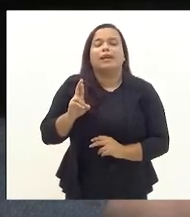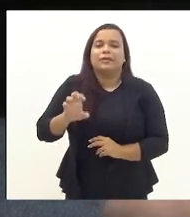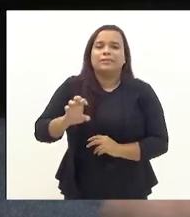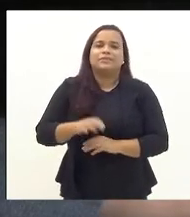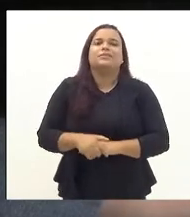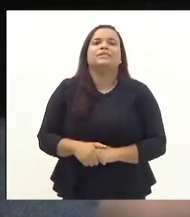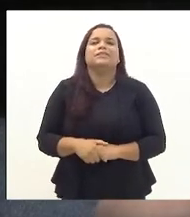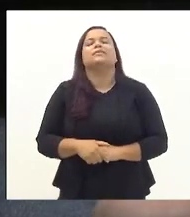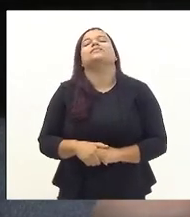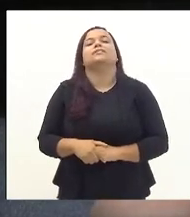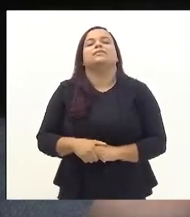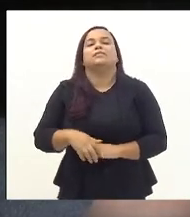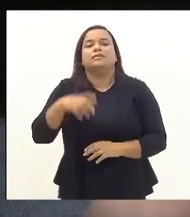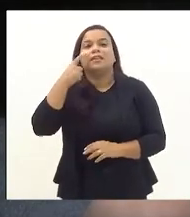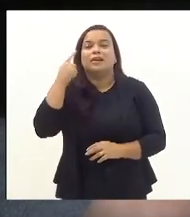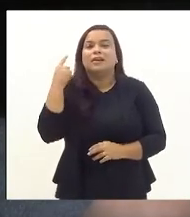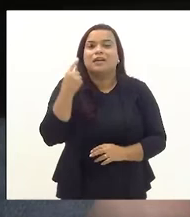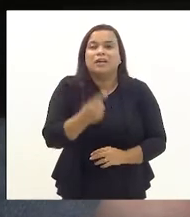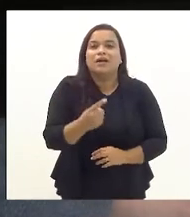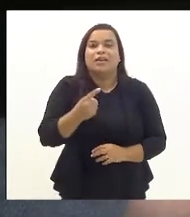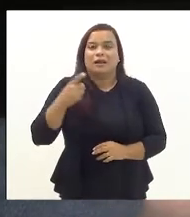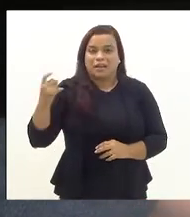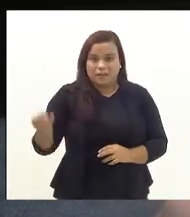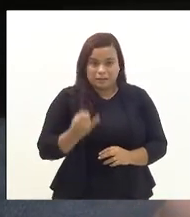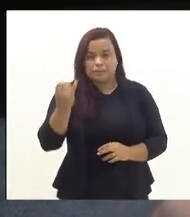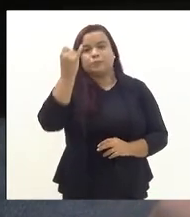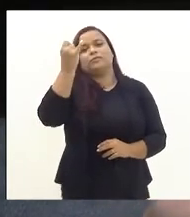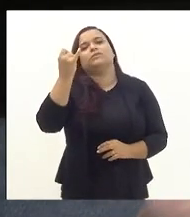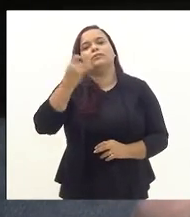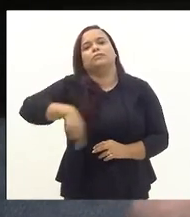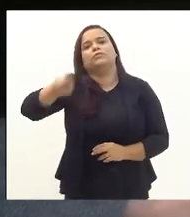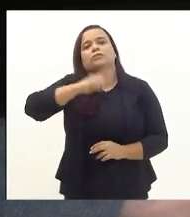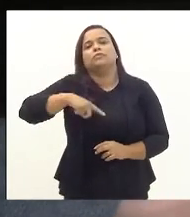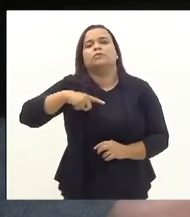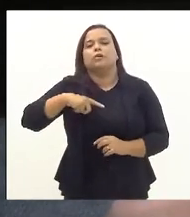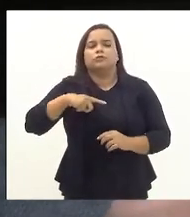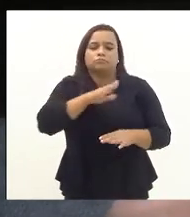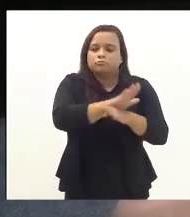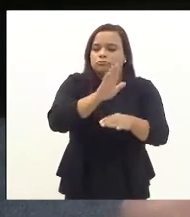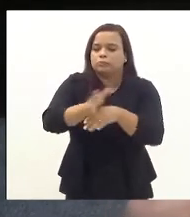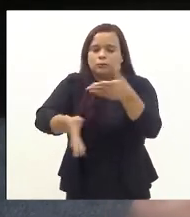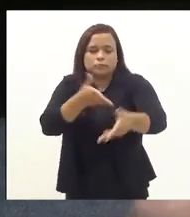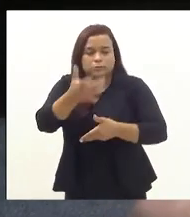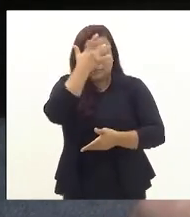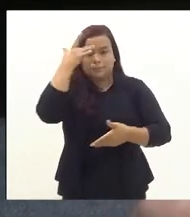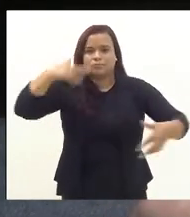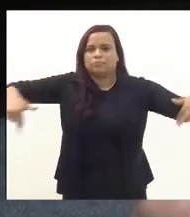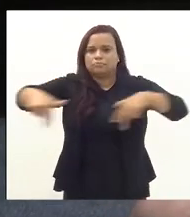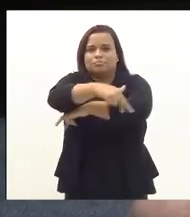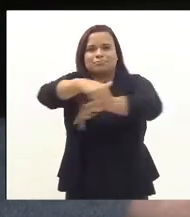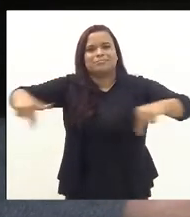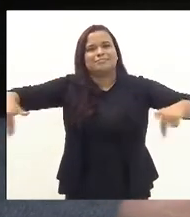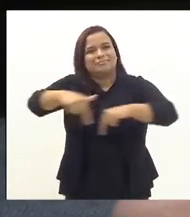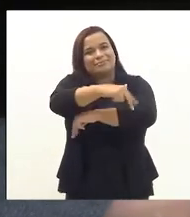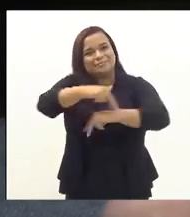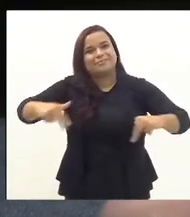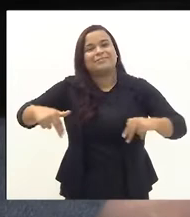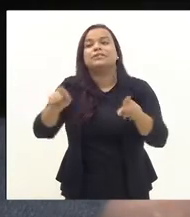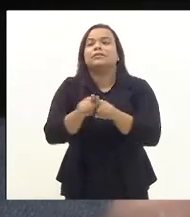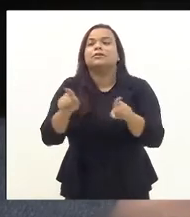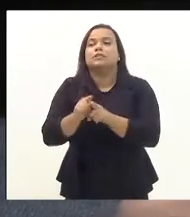que comete qualquer tipo de arbitrariedade nas ruas e avenidas do nosso país. E respaldando o